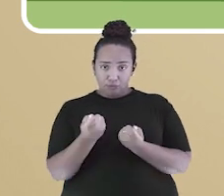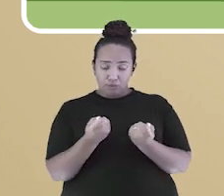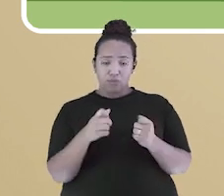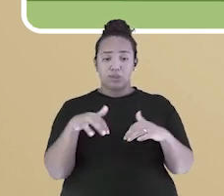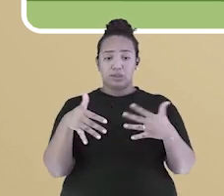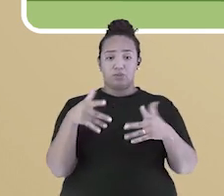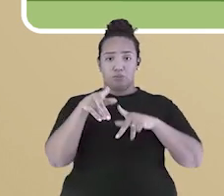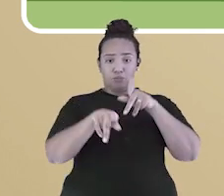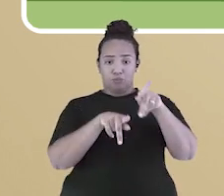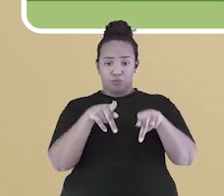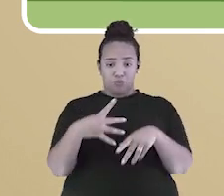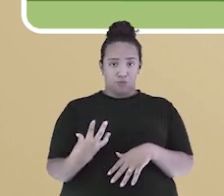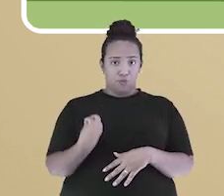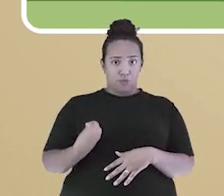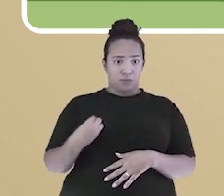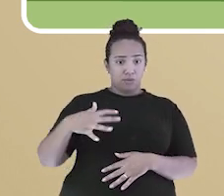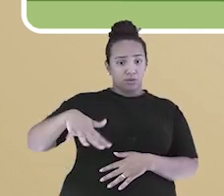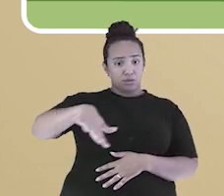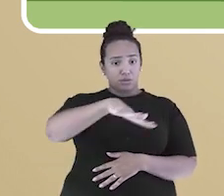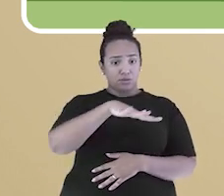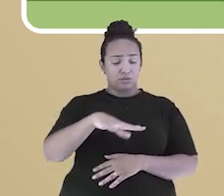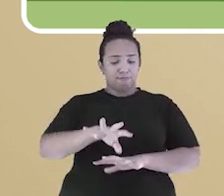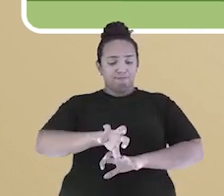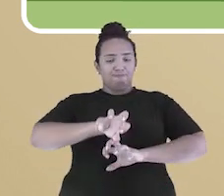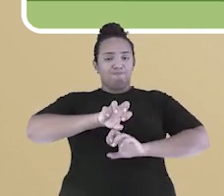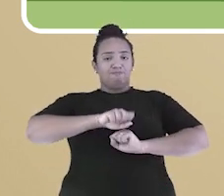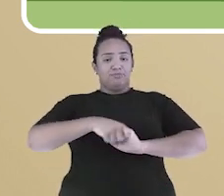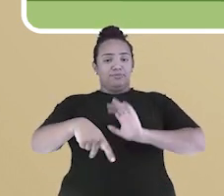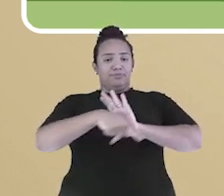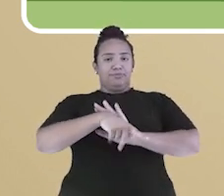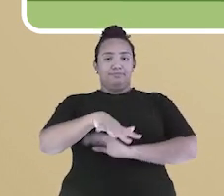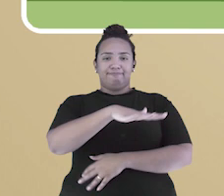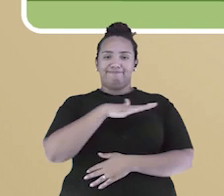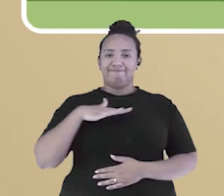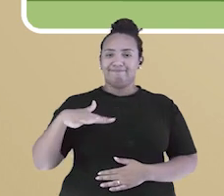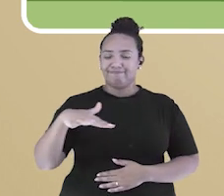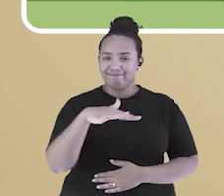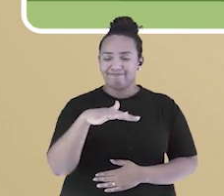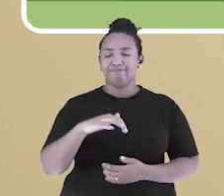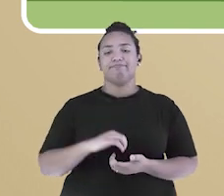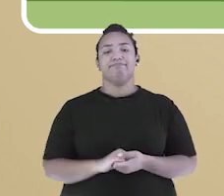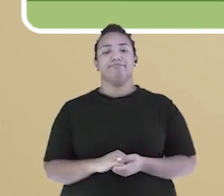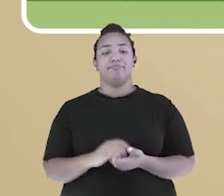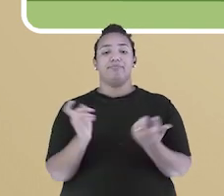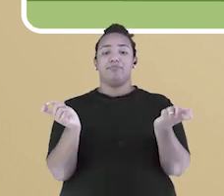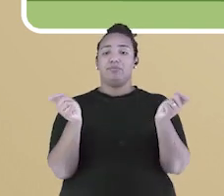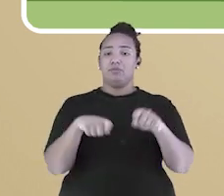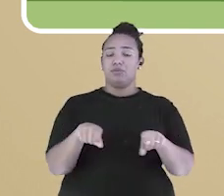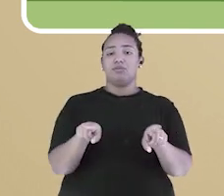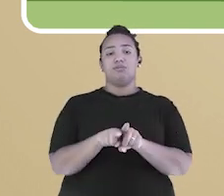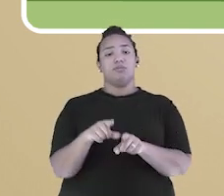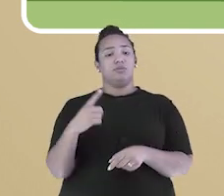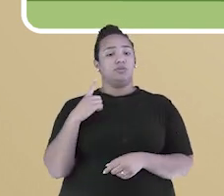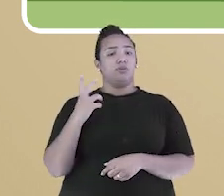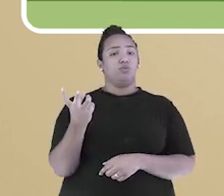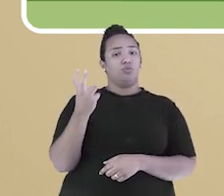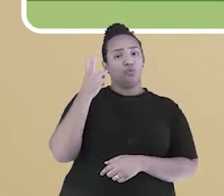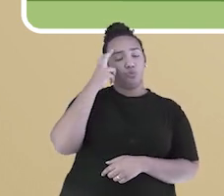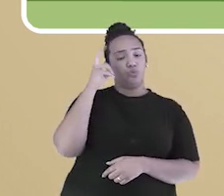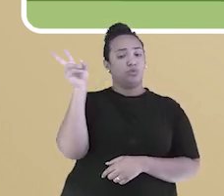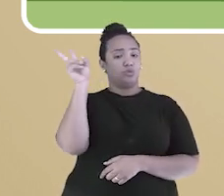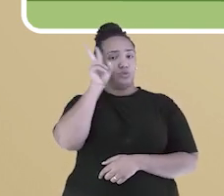ali habita a ideia de pertencimento e identidade com esse local, podendo ser estabelecidos culturas,